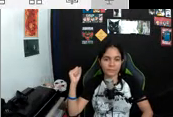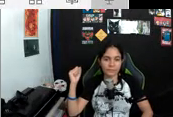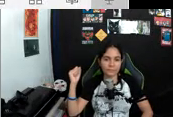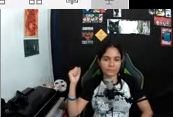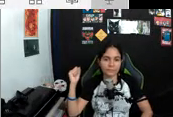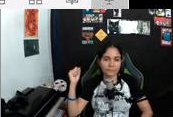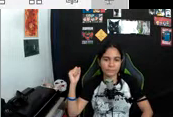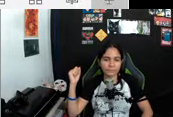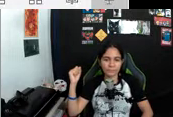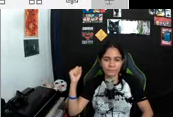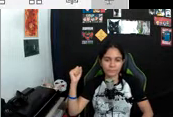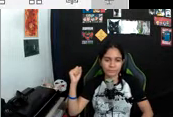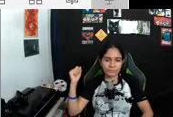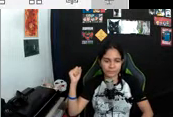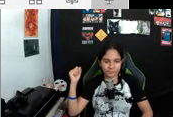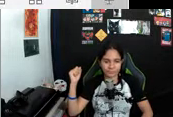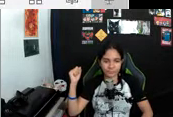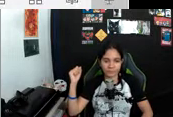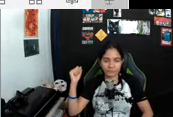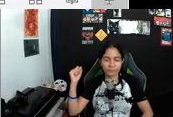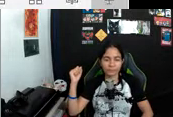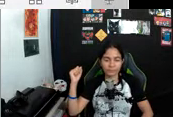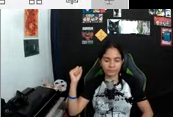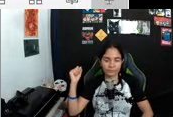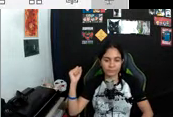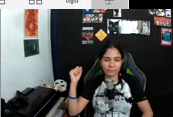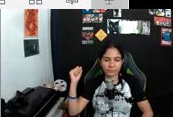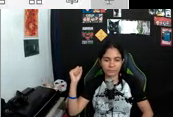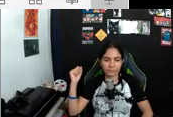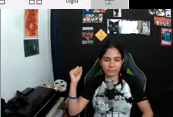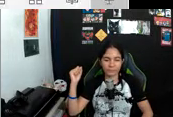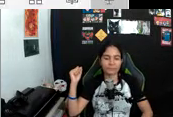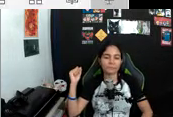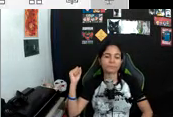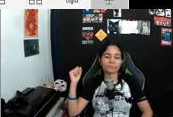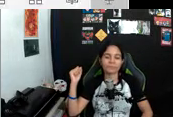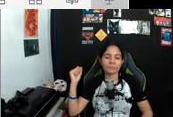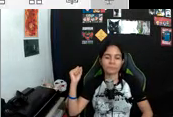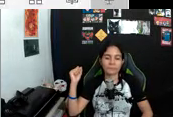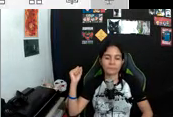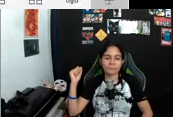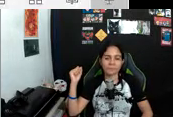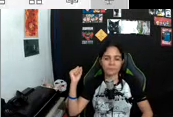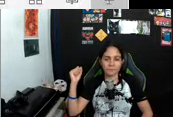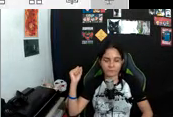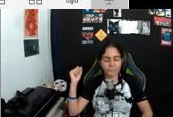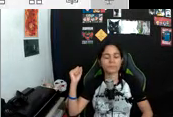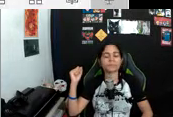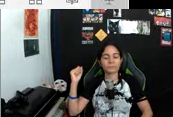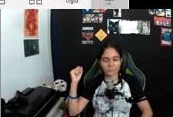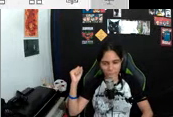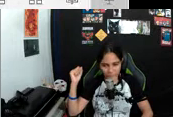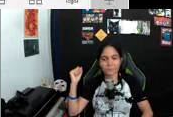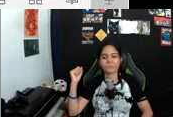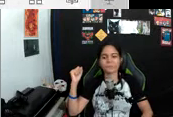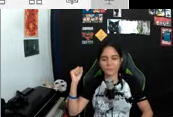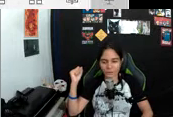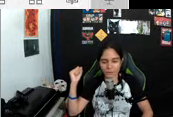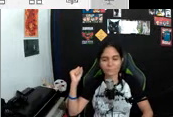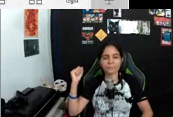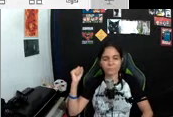7 pessoas da equipe que não sabem nem disso. Aí uma pessoa só vai bater de frente, aí